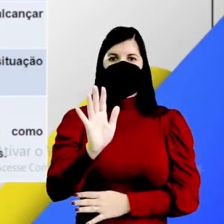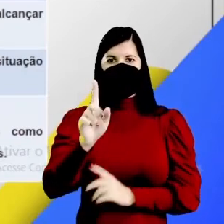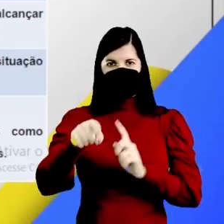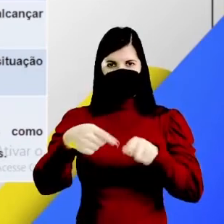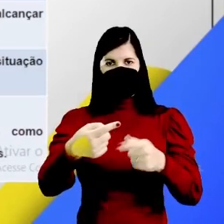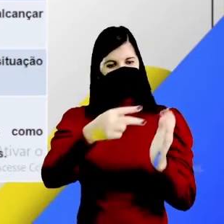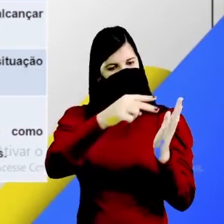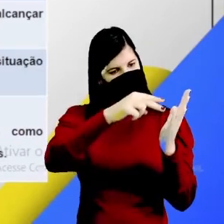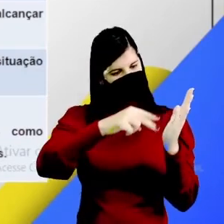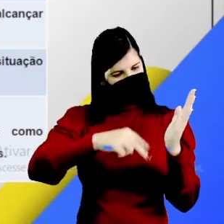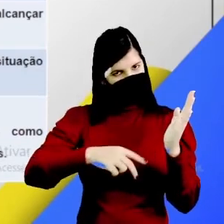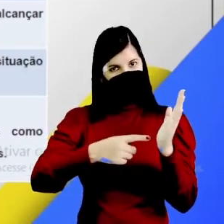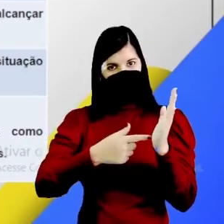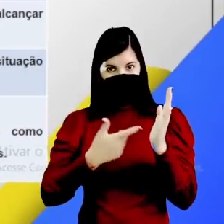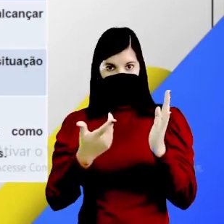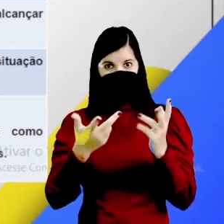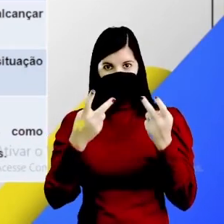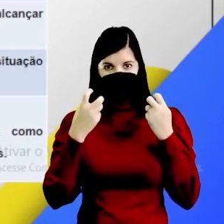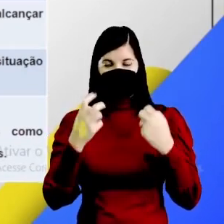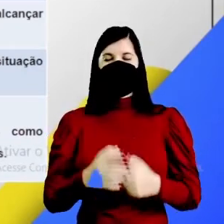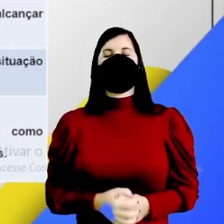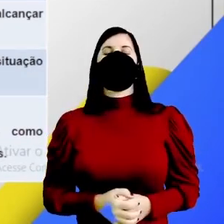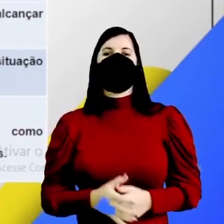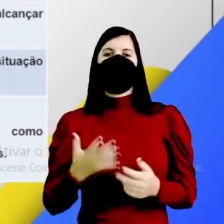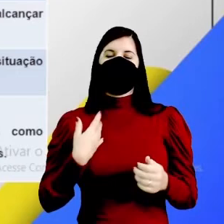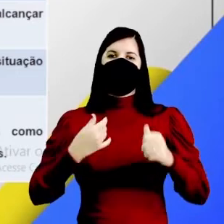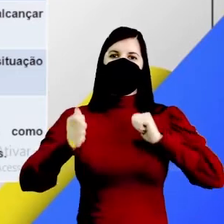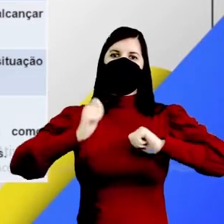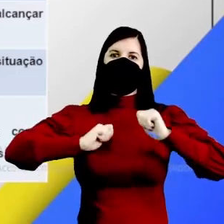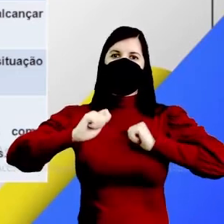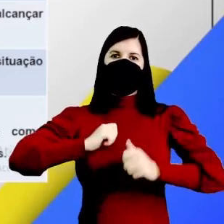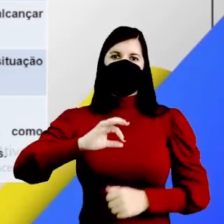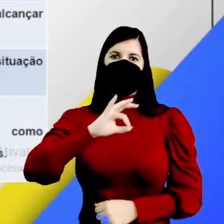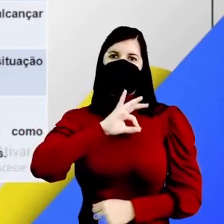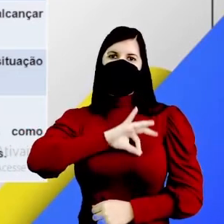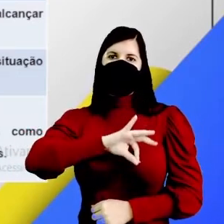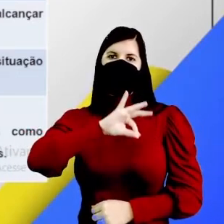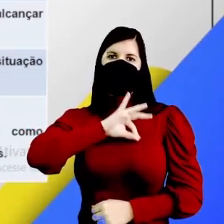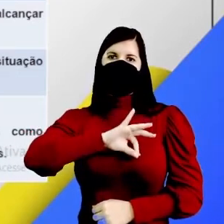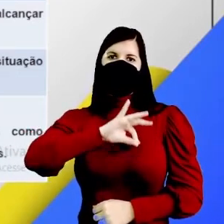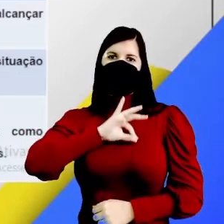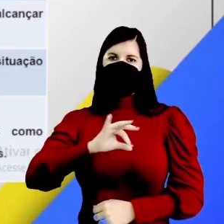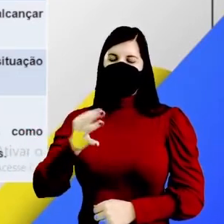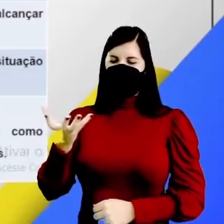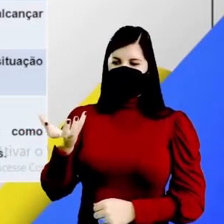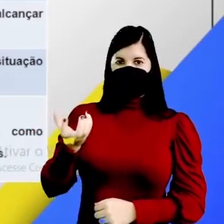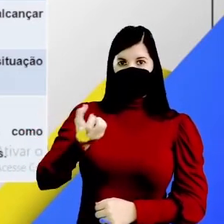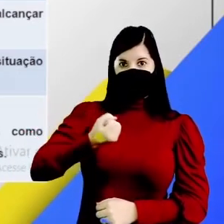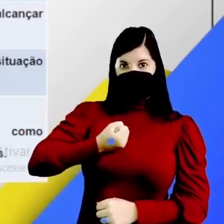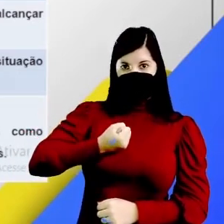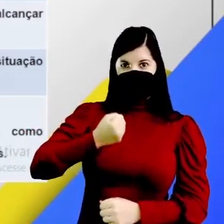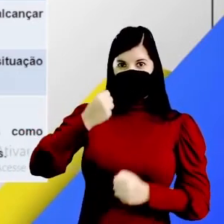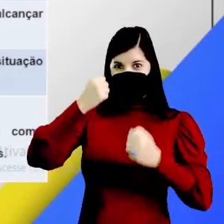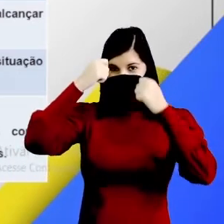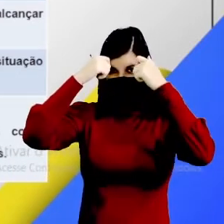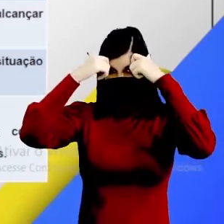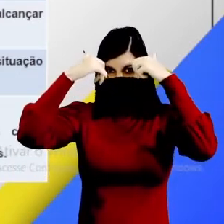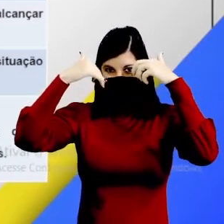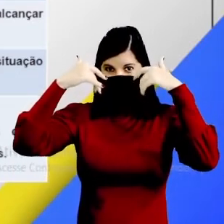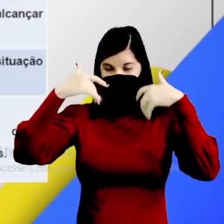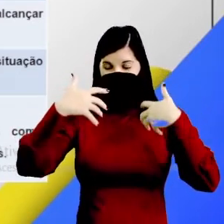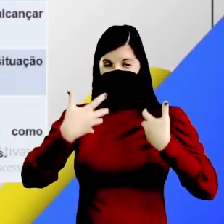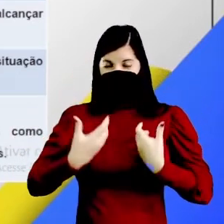lê com mais calma nesse slide. Quando a gente quer administrar o salário, a gente recebe aquele nosso salário suadinho do mês,